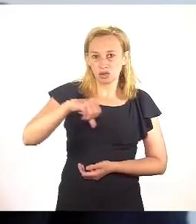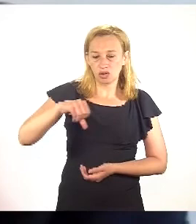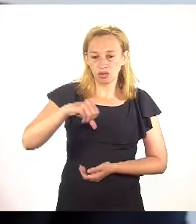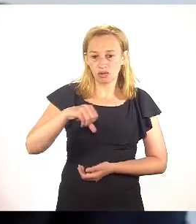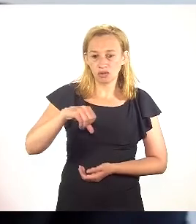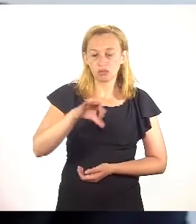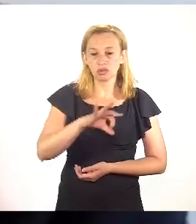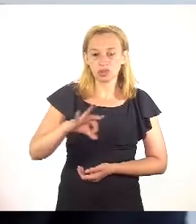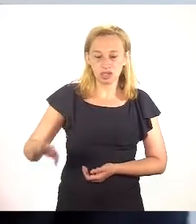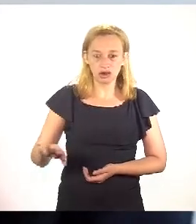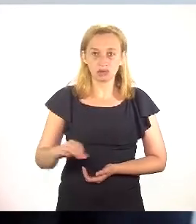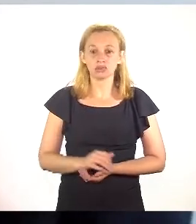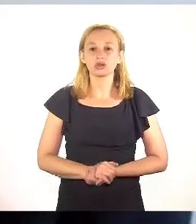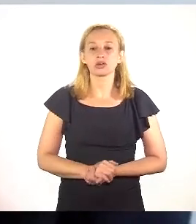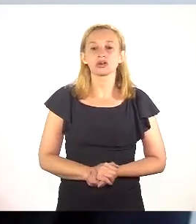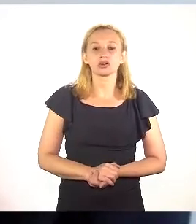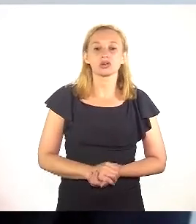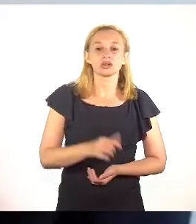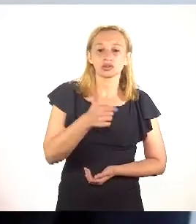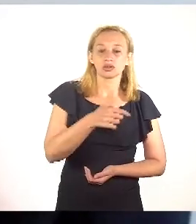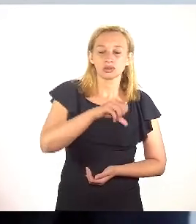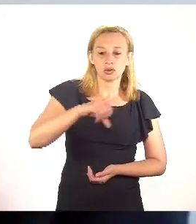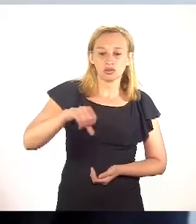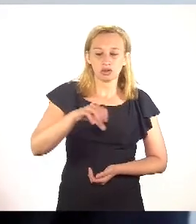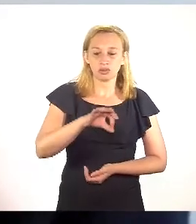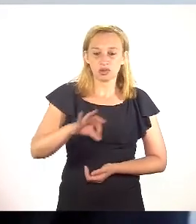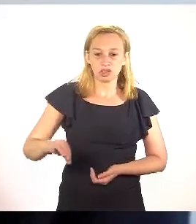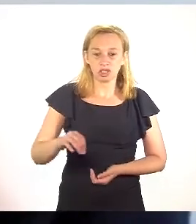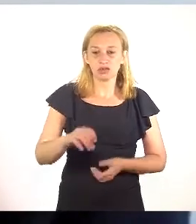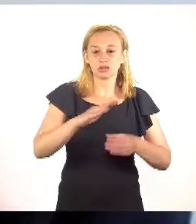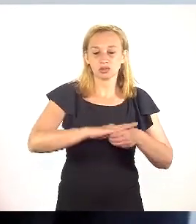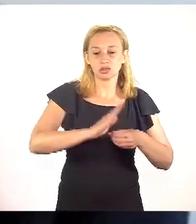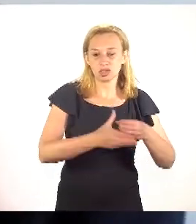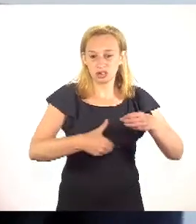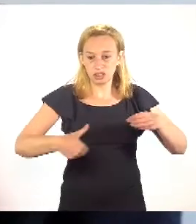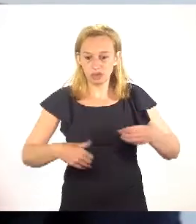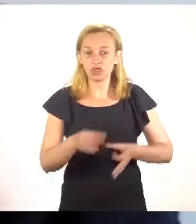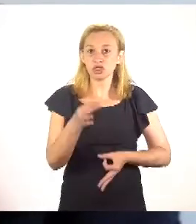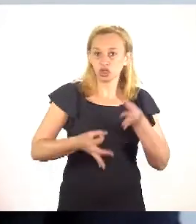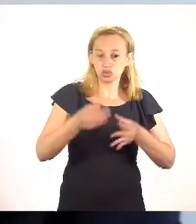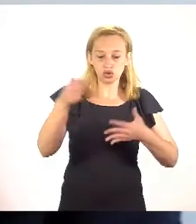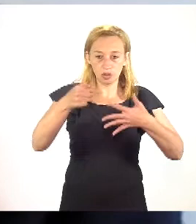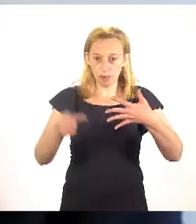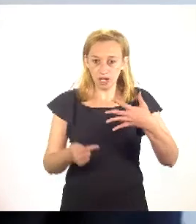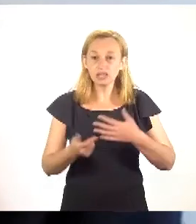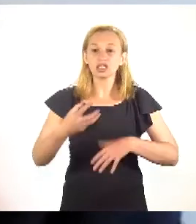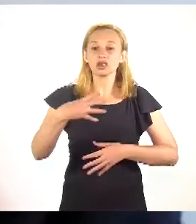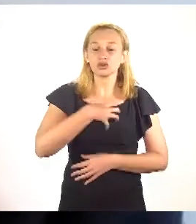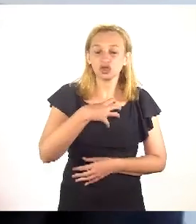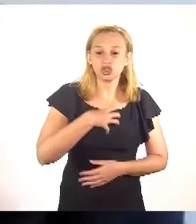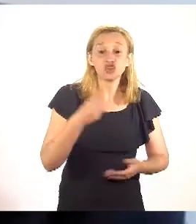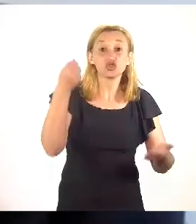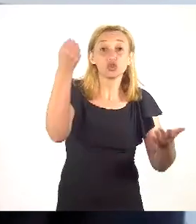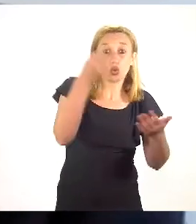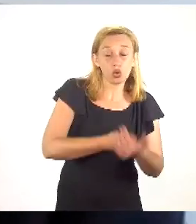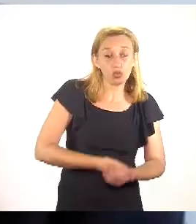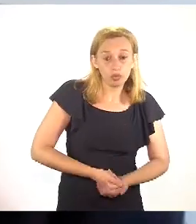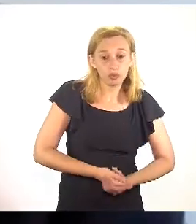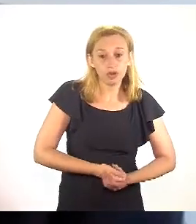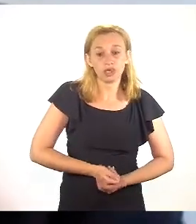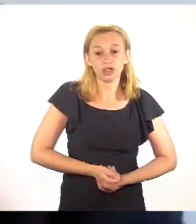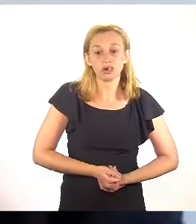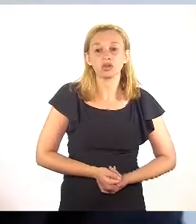abastecimento de água no país e 90% do saneamento. É uma meta justa, coerente, no sentido de a gente cumprir